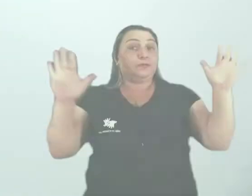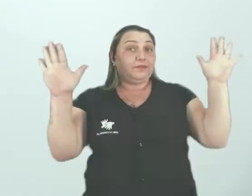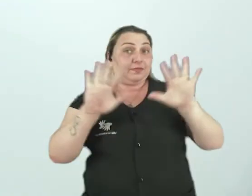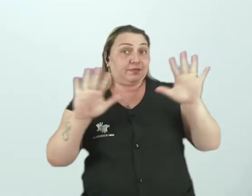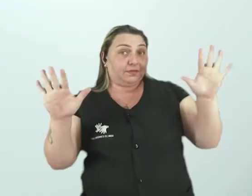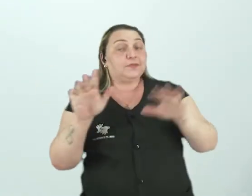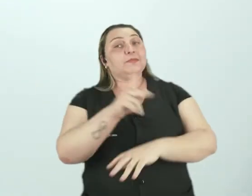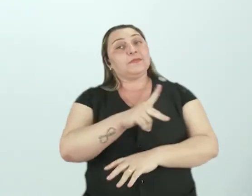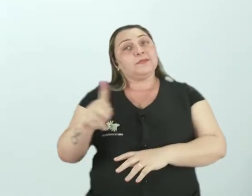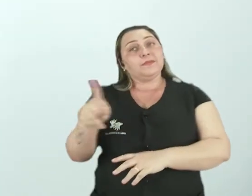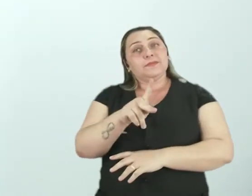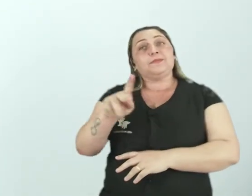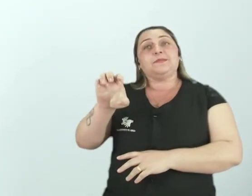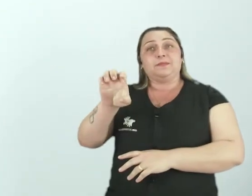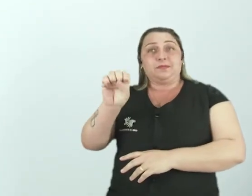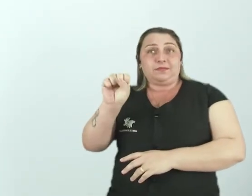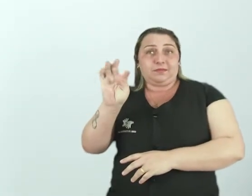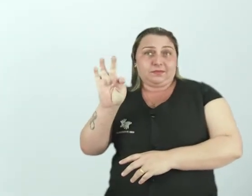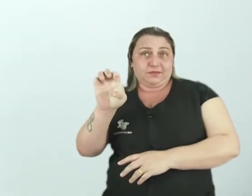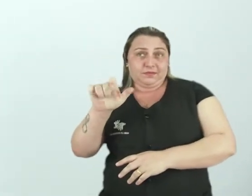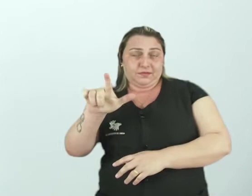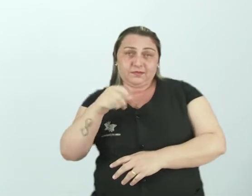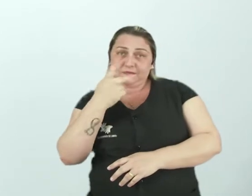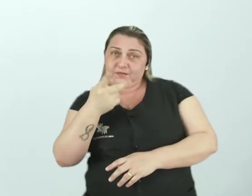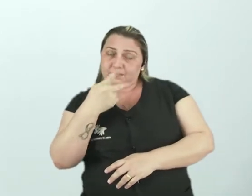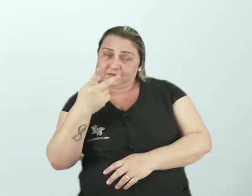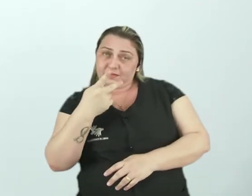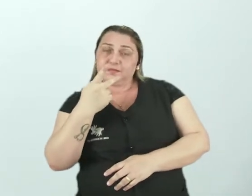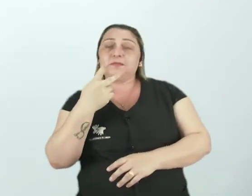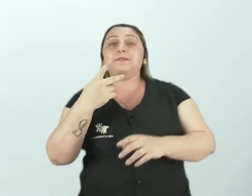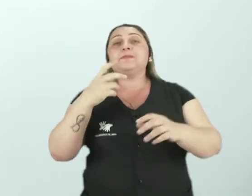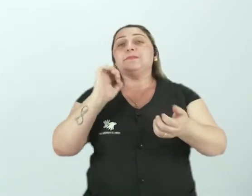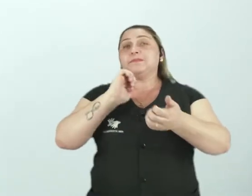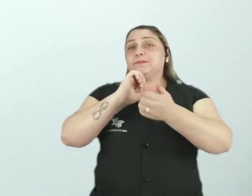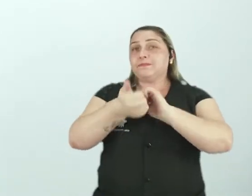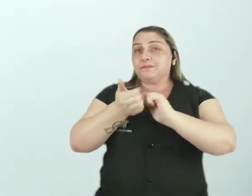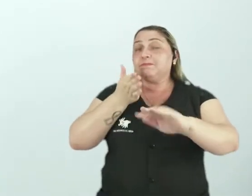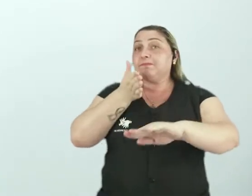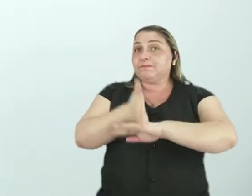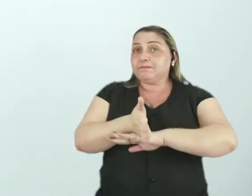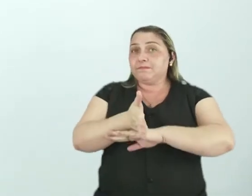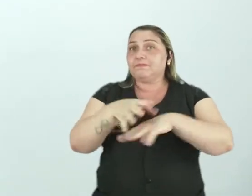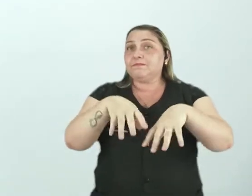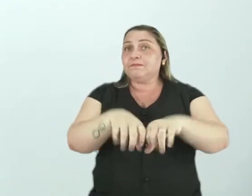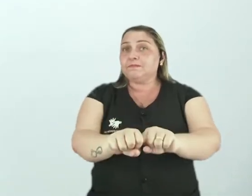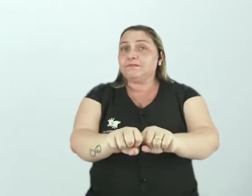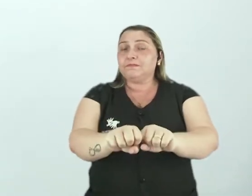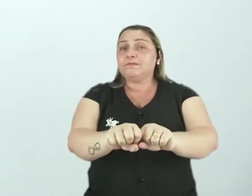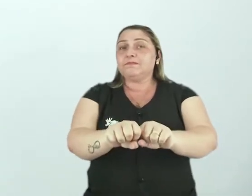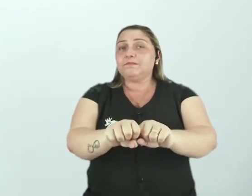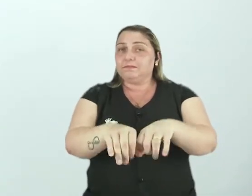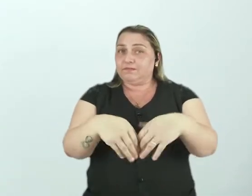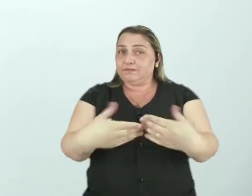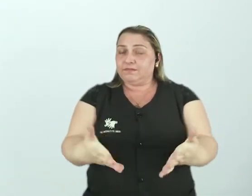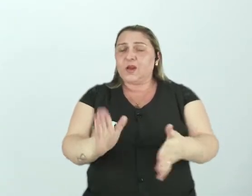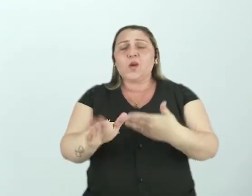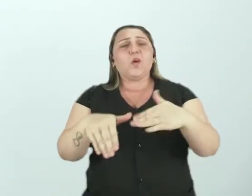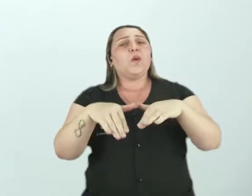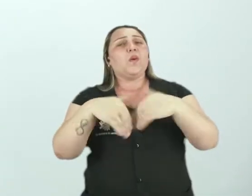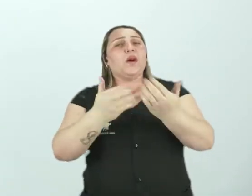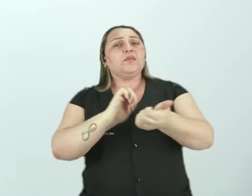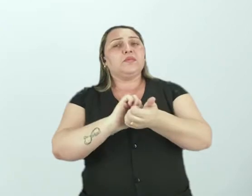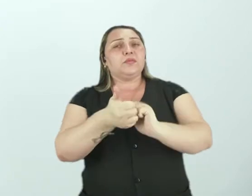Olá, eu sou a professora Estela. Nós vamos falar um pouquinho sobre os esportes de invasão ou esportes territorialistas, né? Quais são